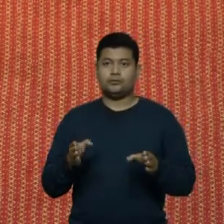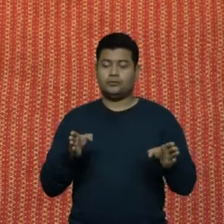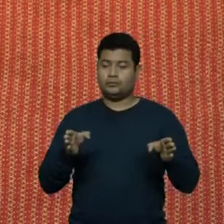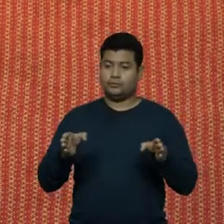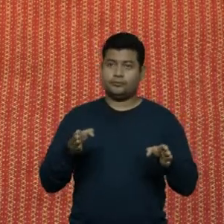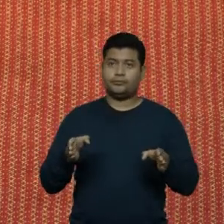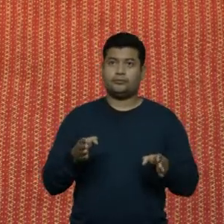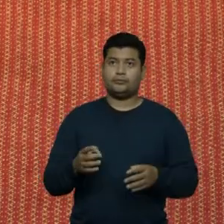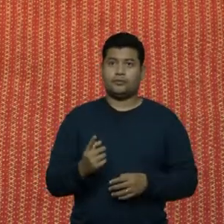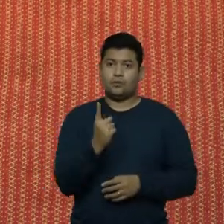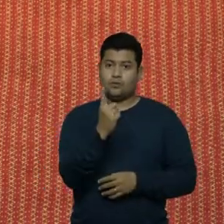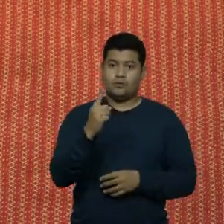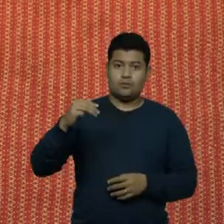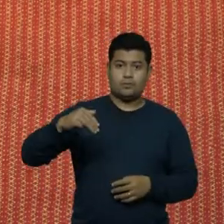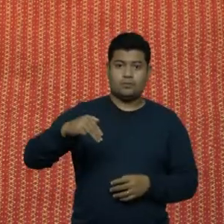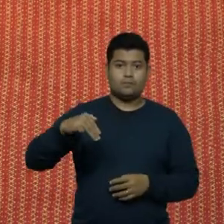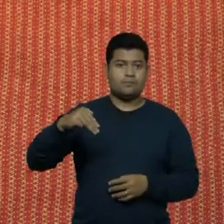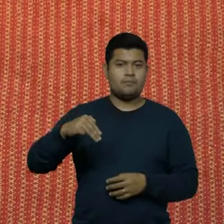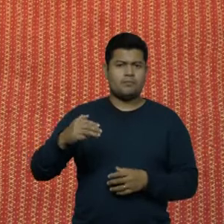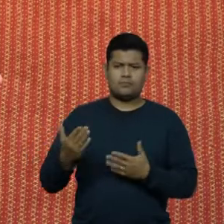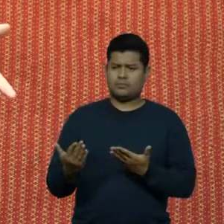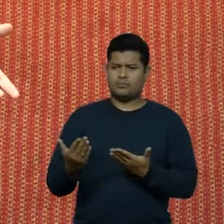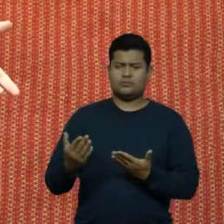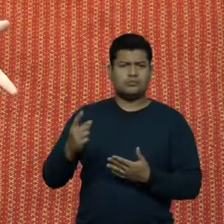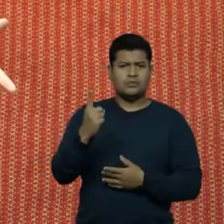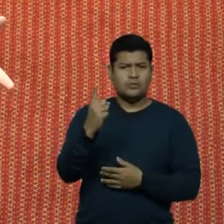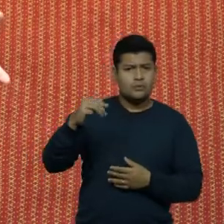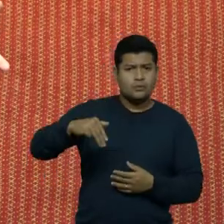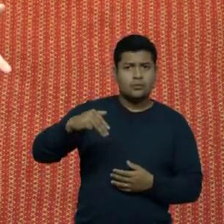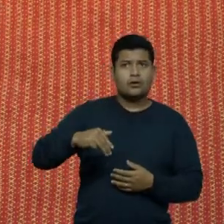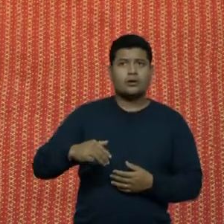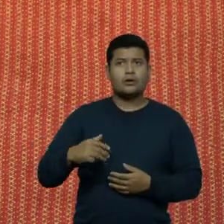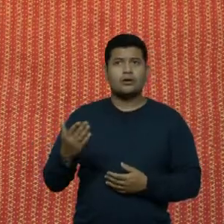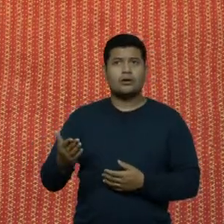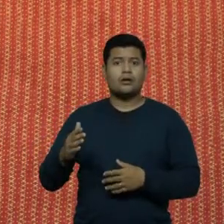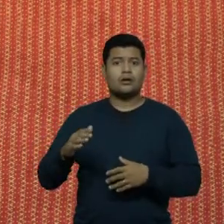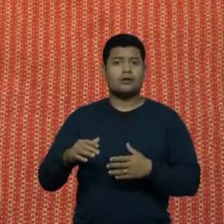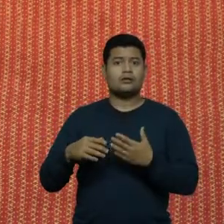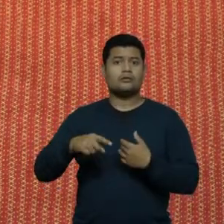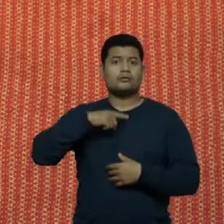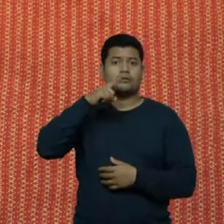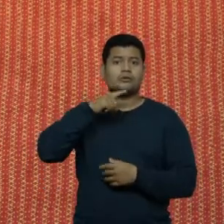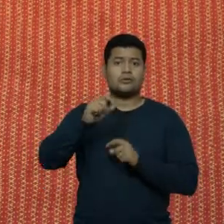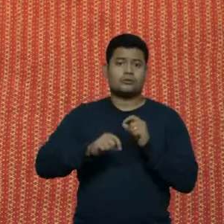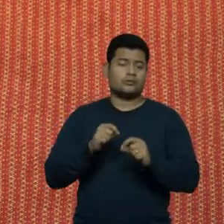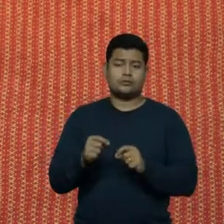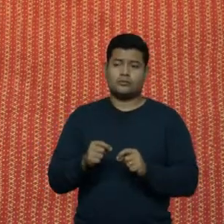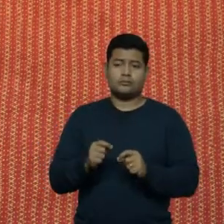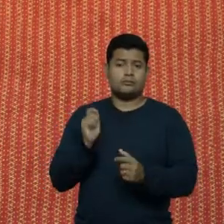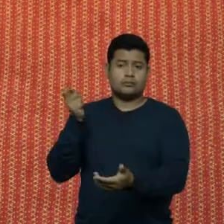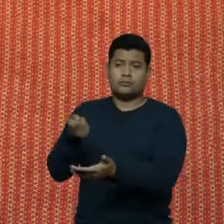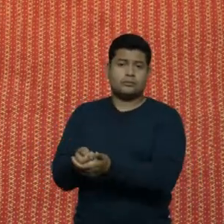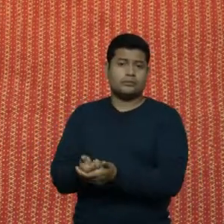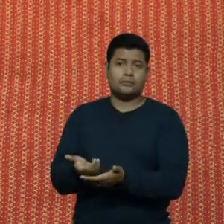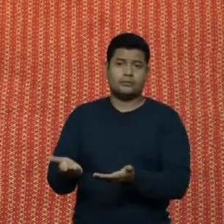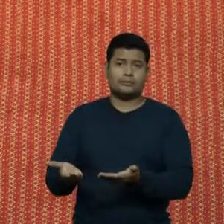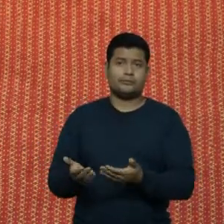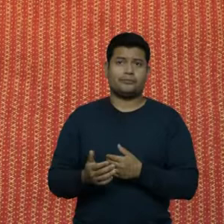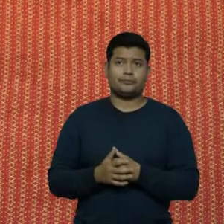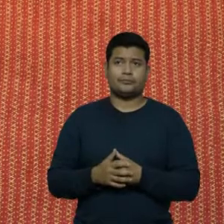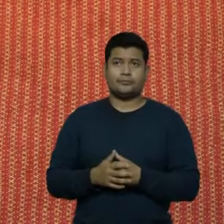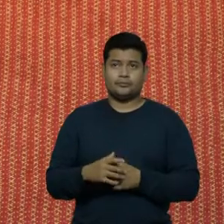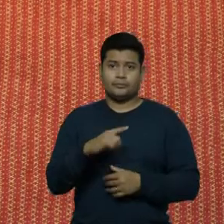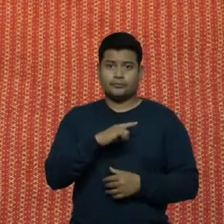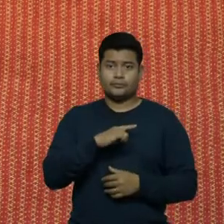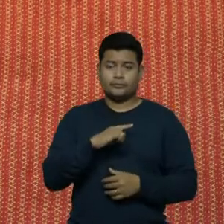de um mês então ele não consegue compensar nada é impressionante que nós temos aqui deputados que são